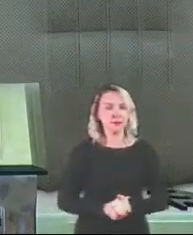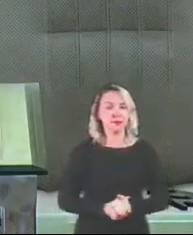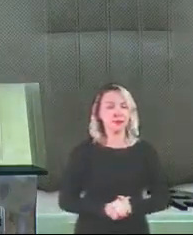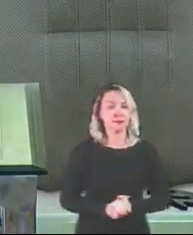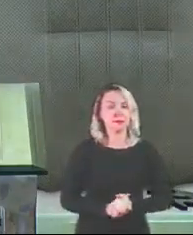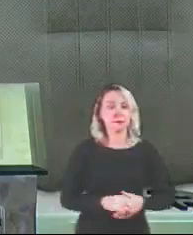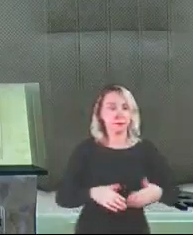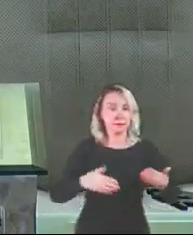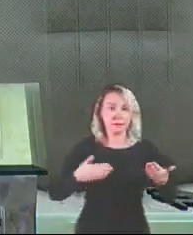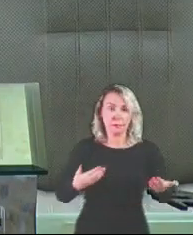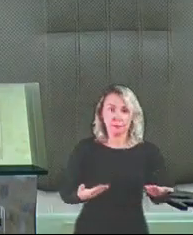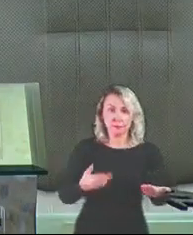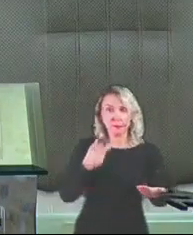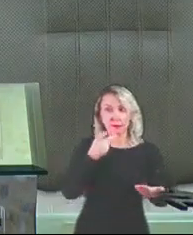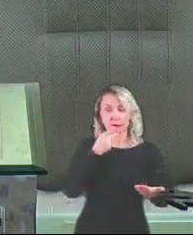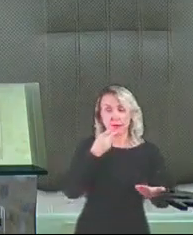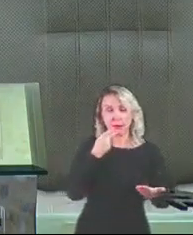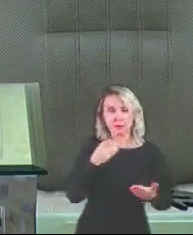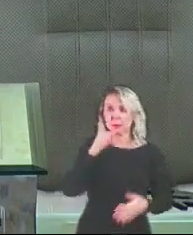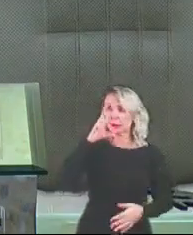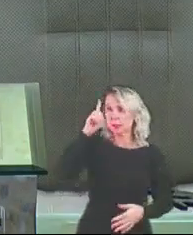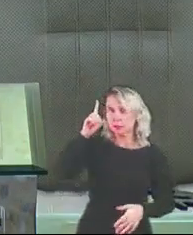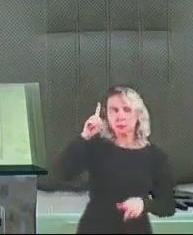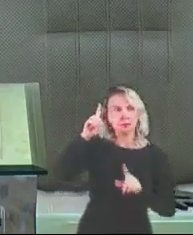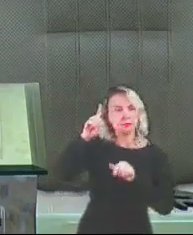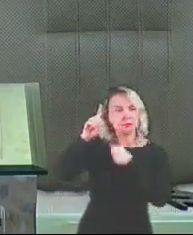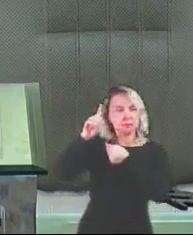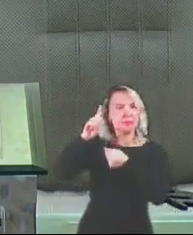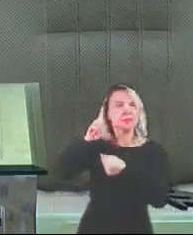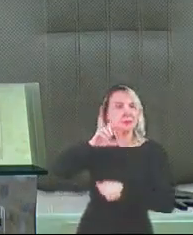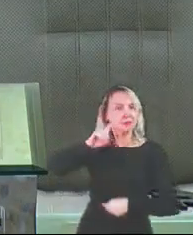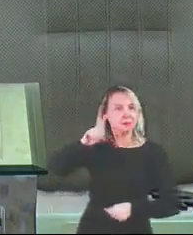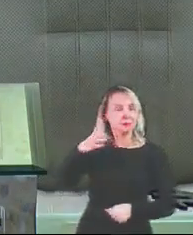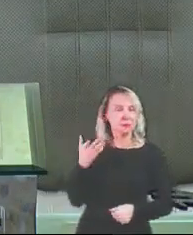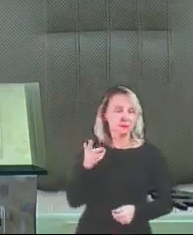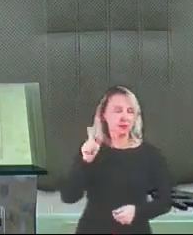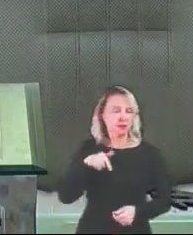Então, falar que Deus é Deus, irmãos, não é uma questão metódica, não é.